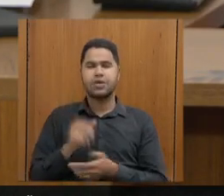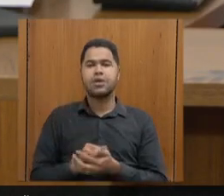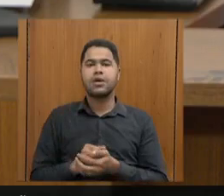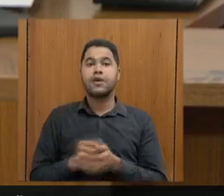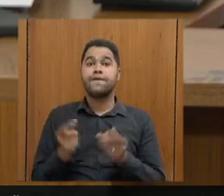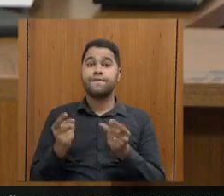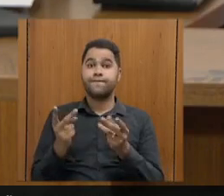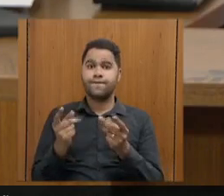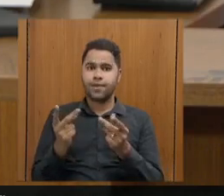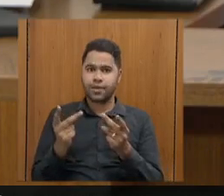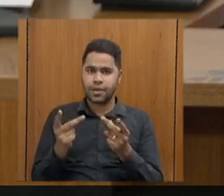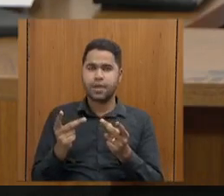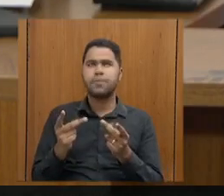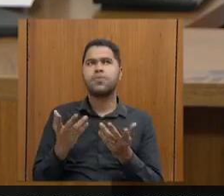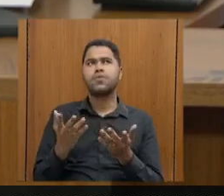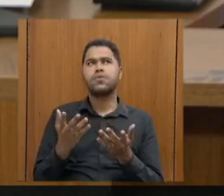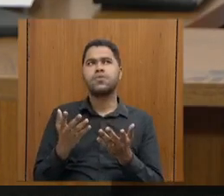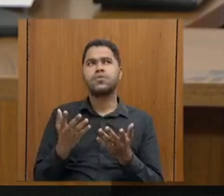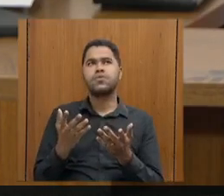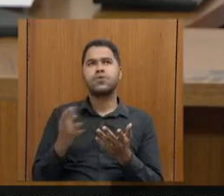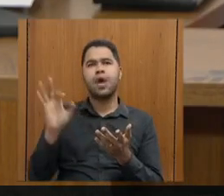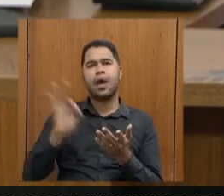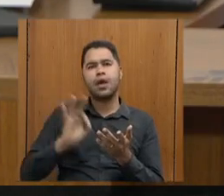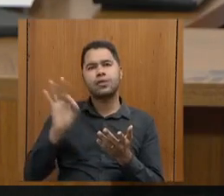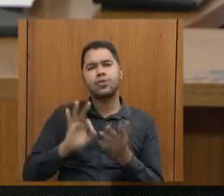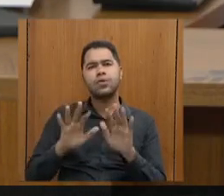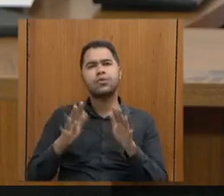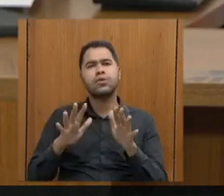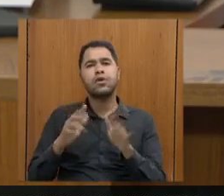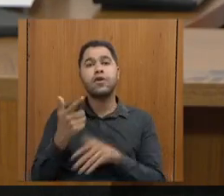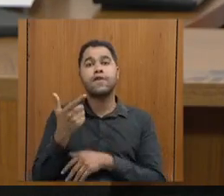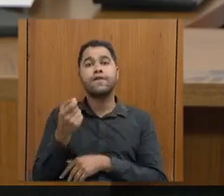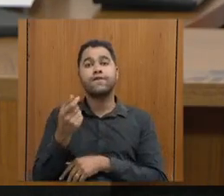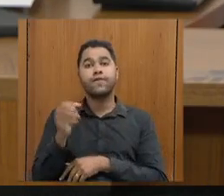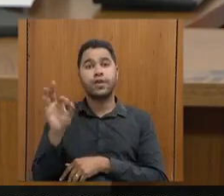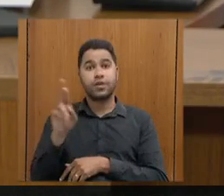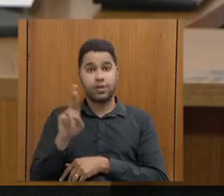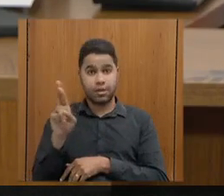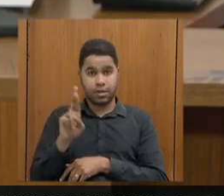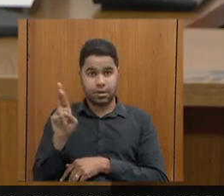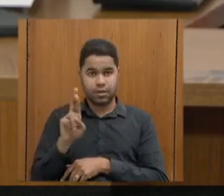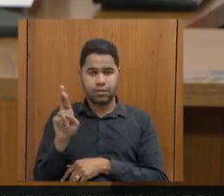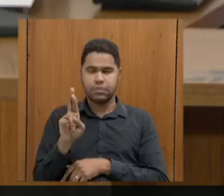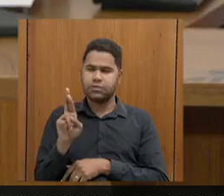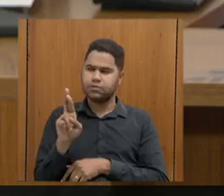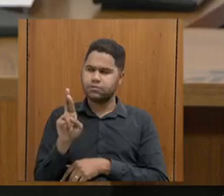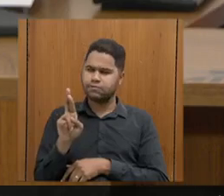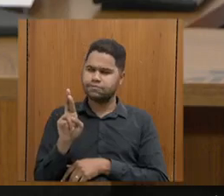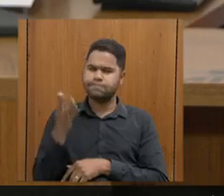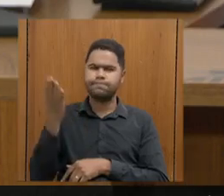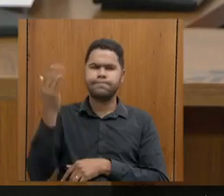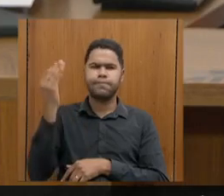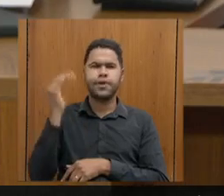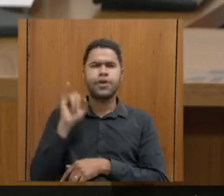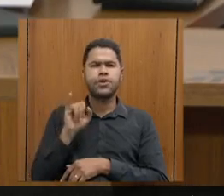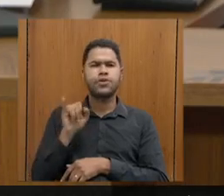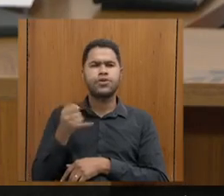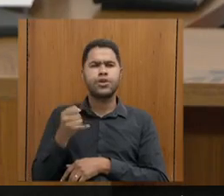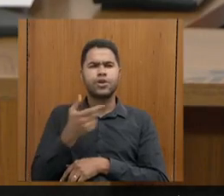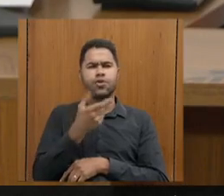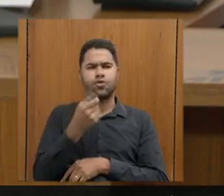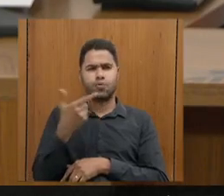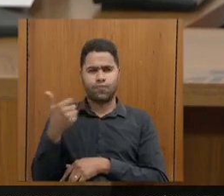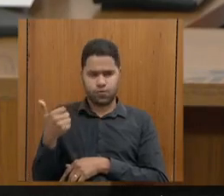essas ações por aproximadamente 20 reais Isso foi em janeiro de